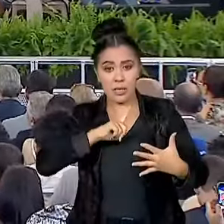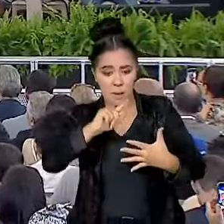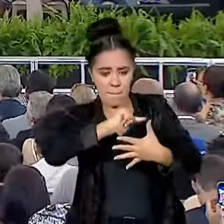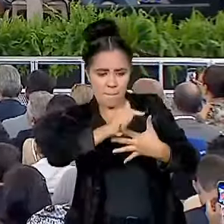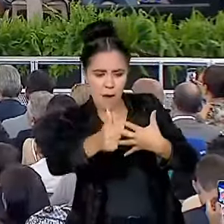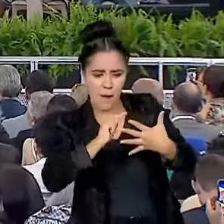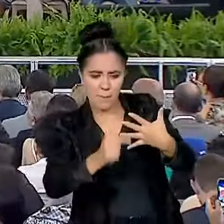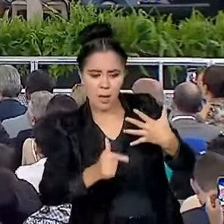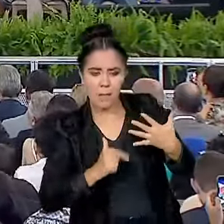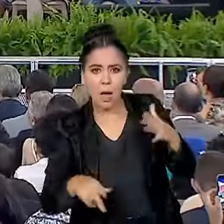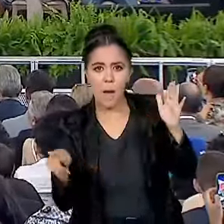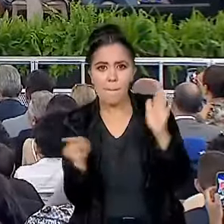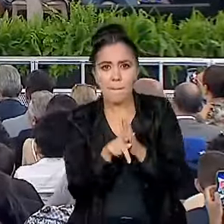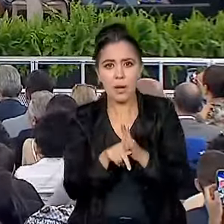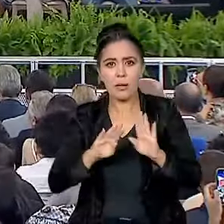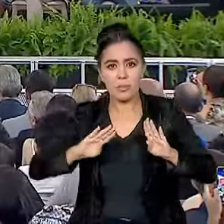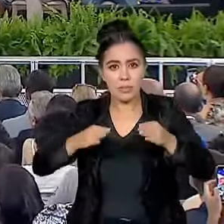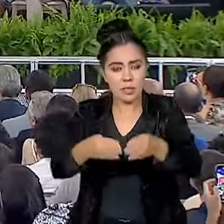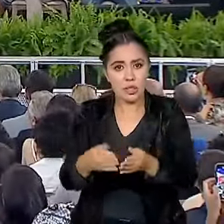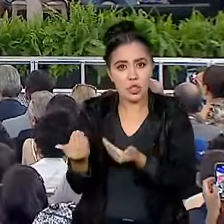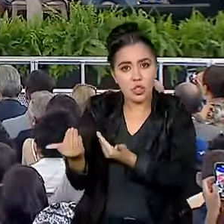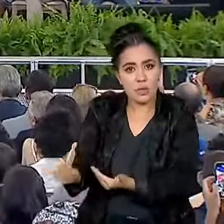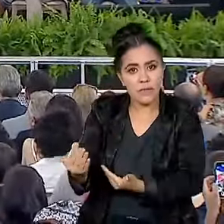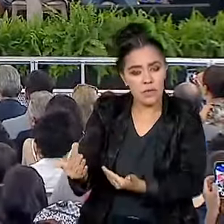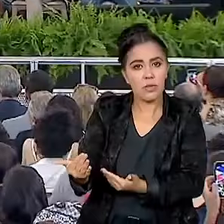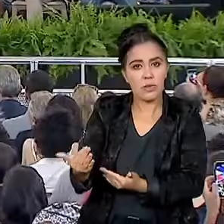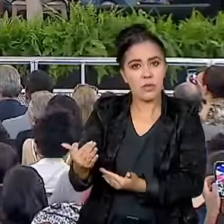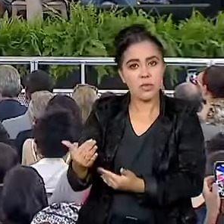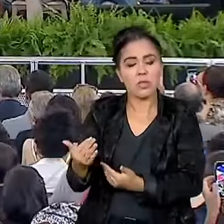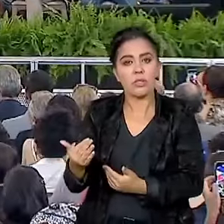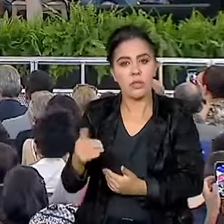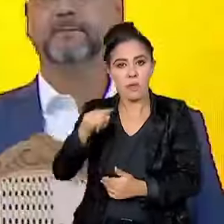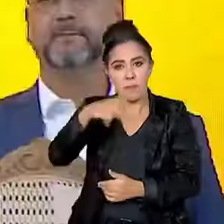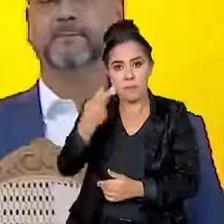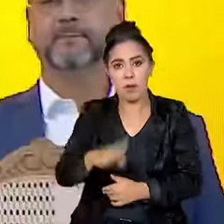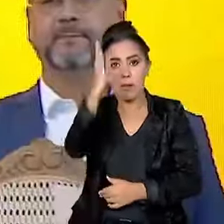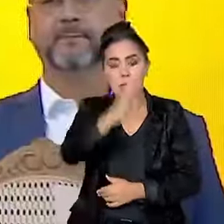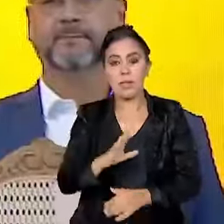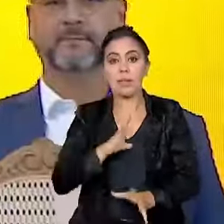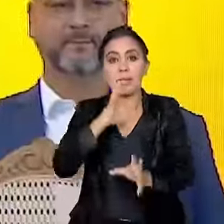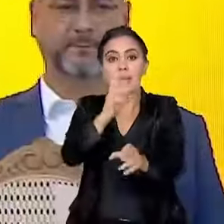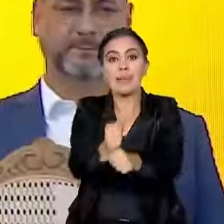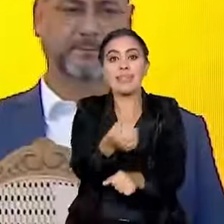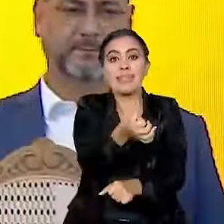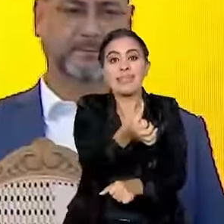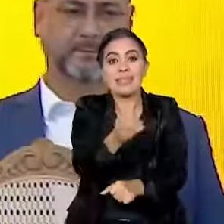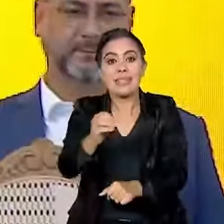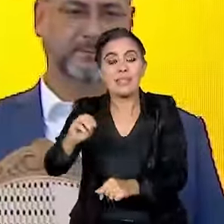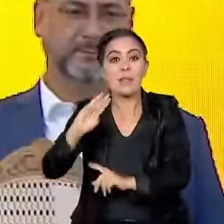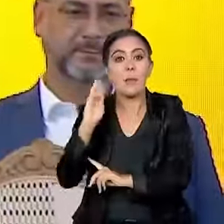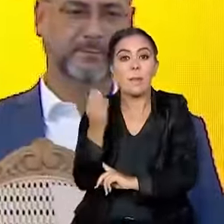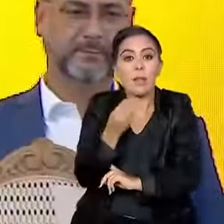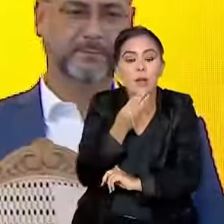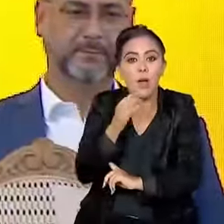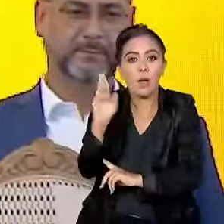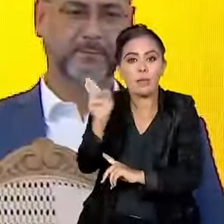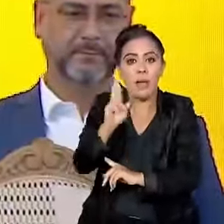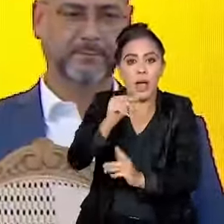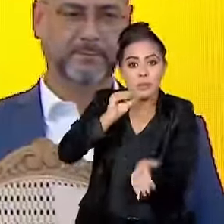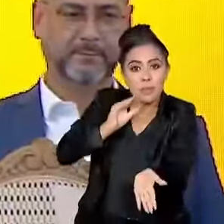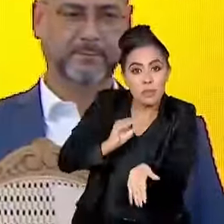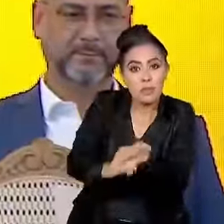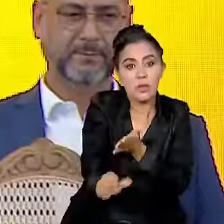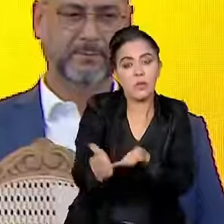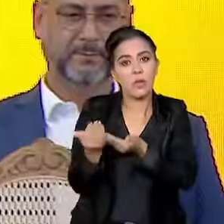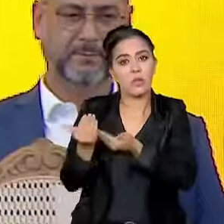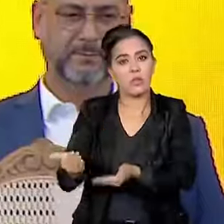país, a gente tem só agora, já concreto, 600 milhões investidos para a juventude negra desse